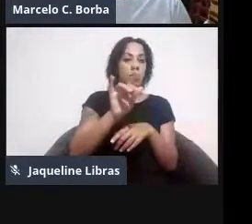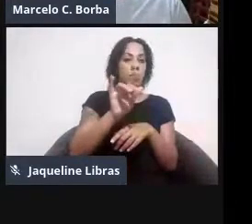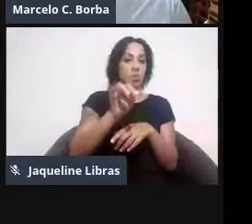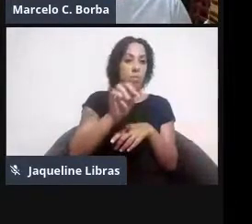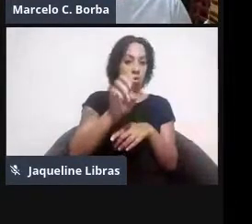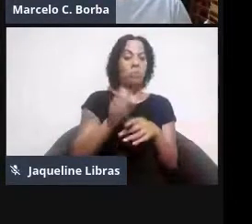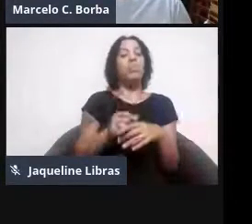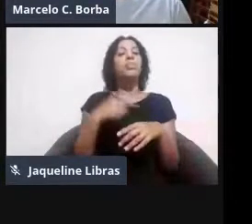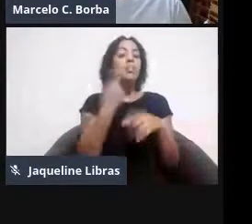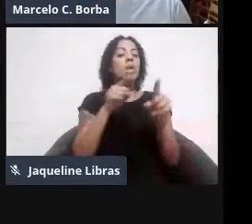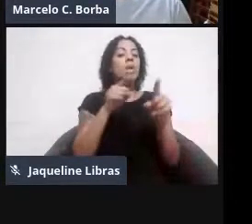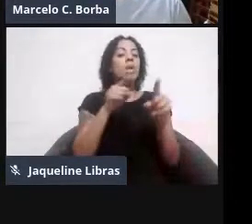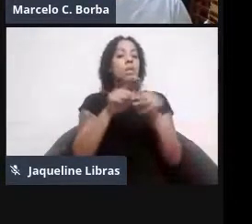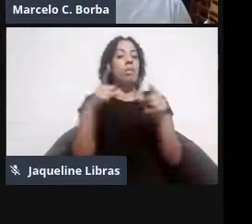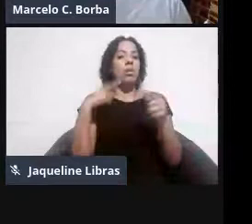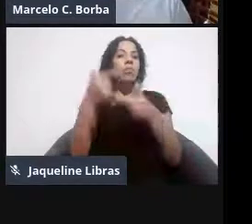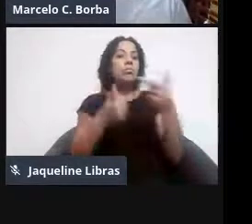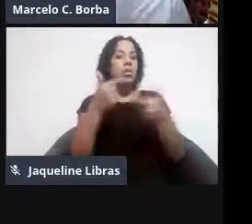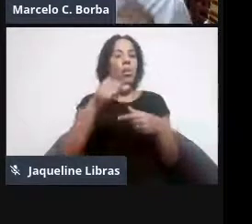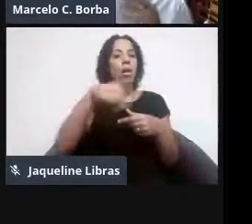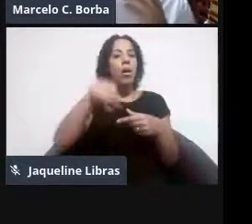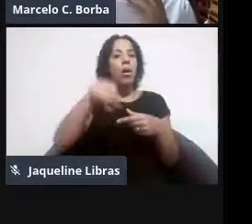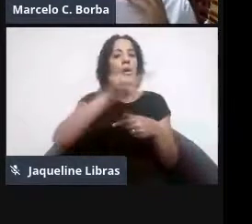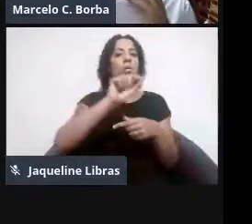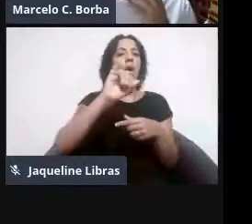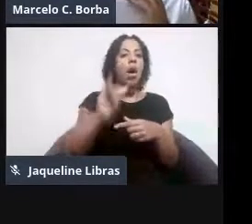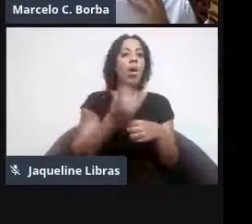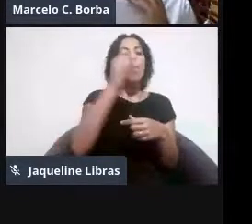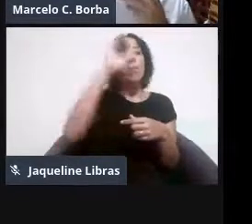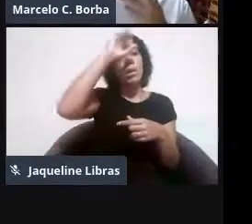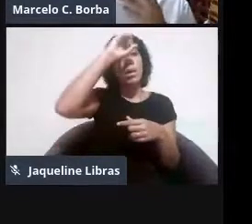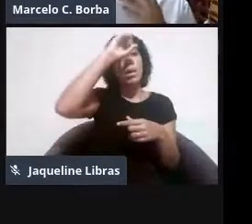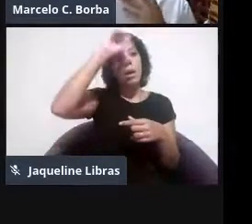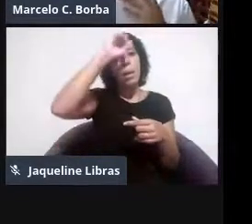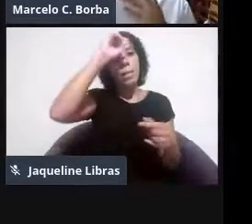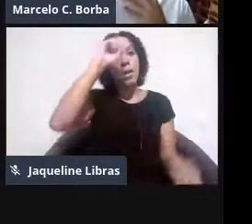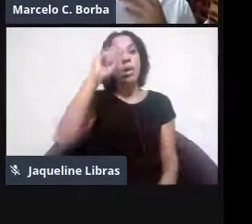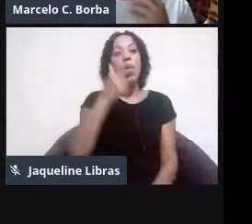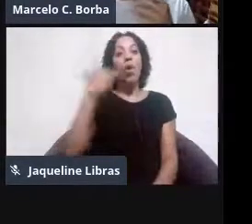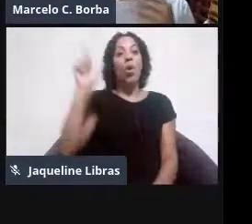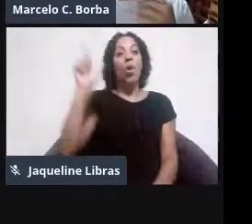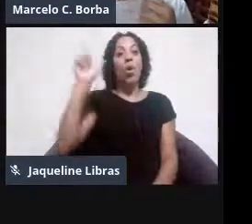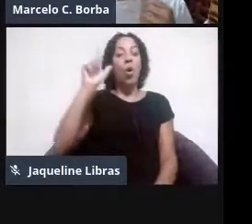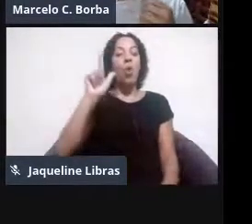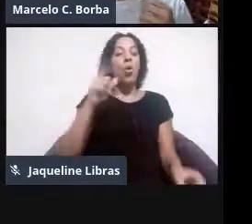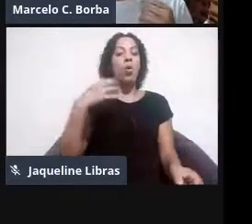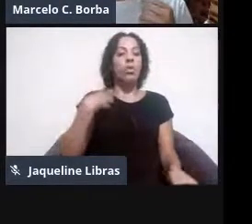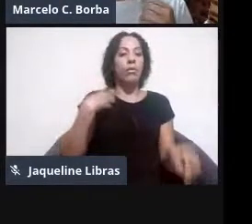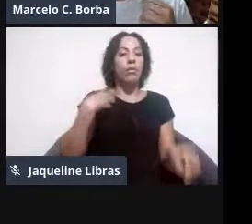trabalhado com oportunidades de aprendizagem num outro estilo